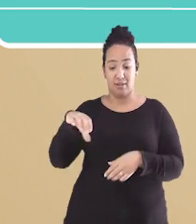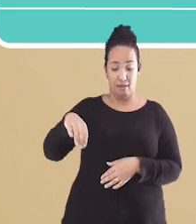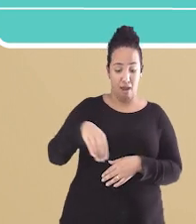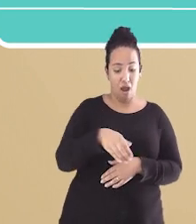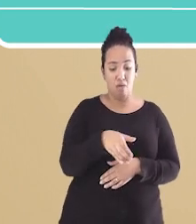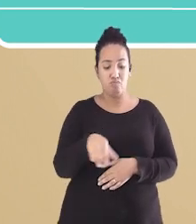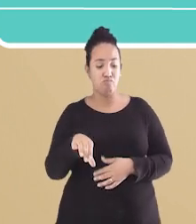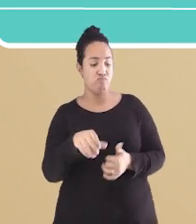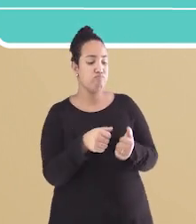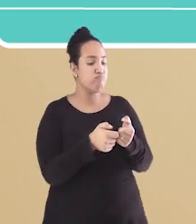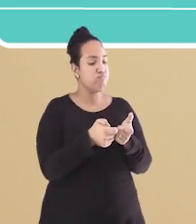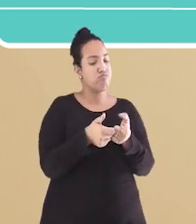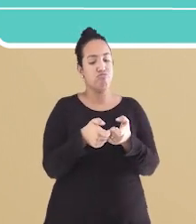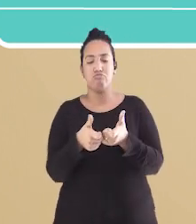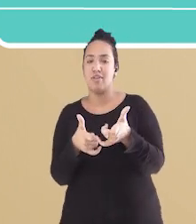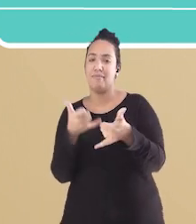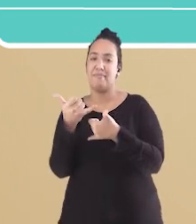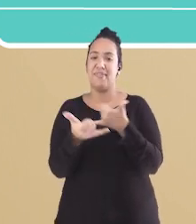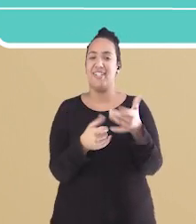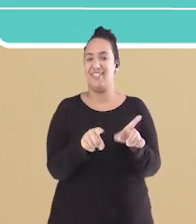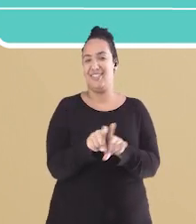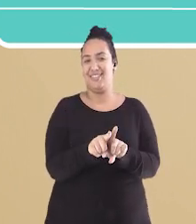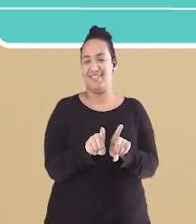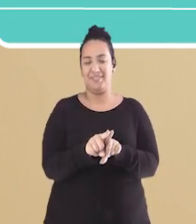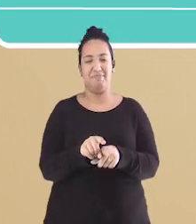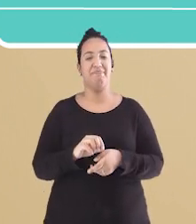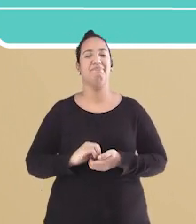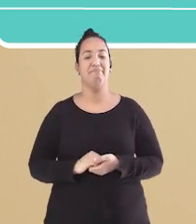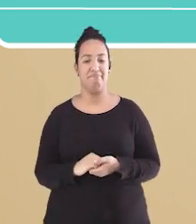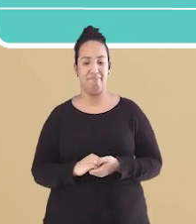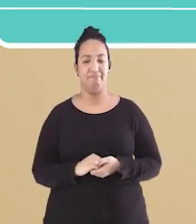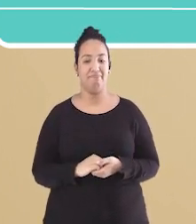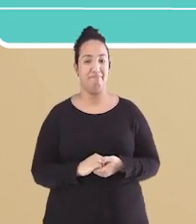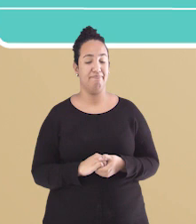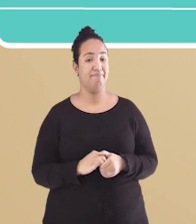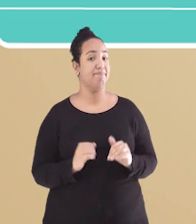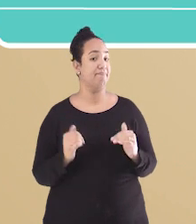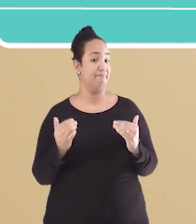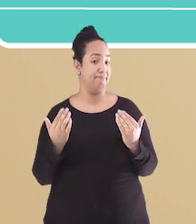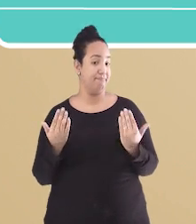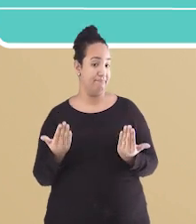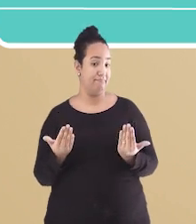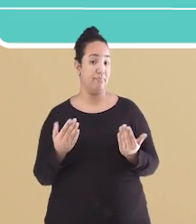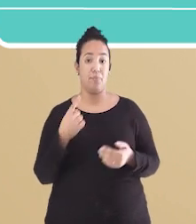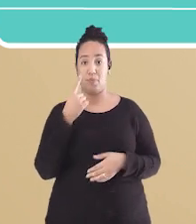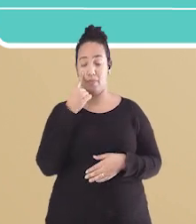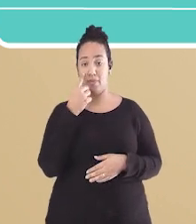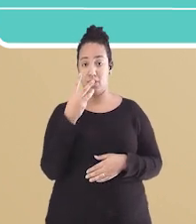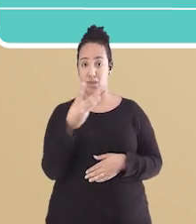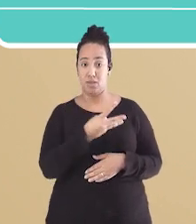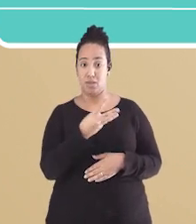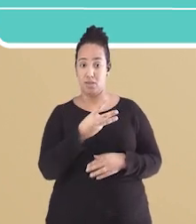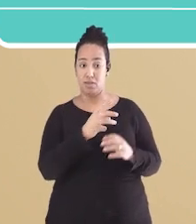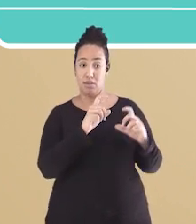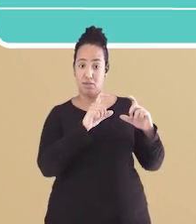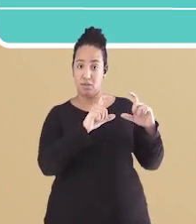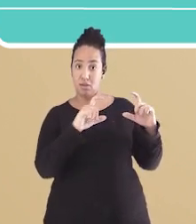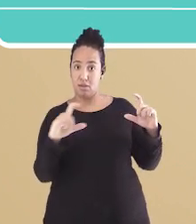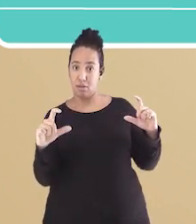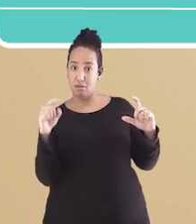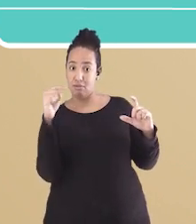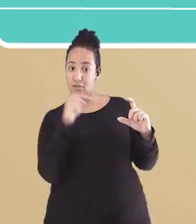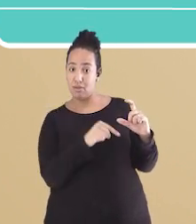estavam brincando com seus carrinhos de controle remoto também. Por isso, no terceiro